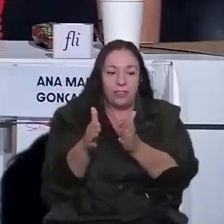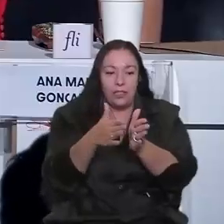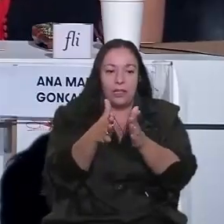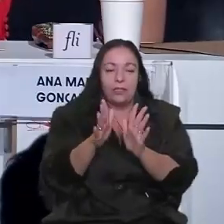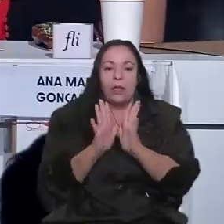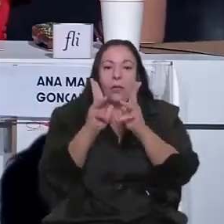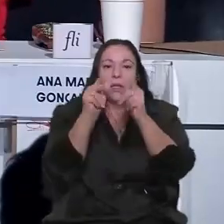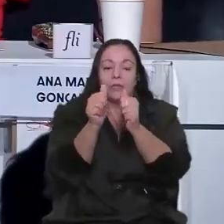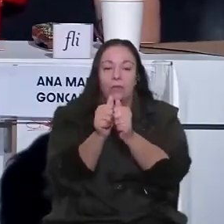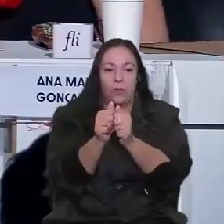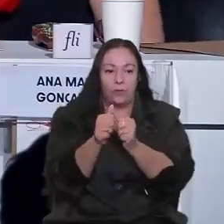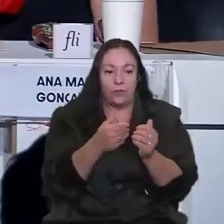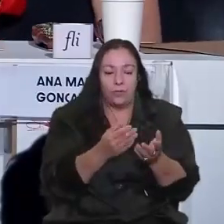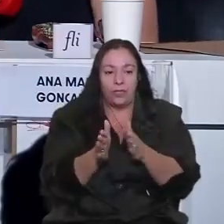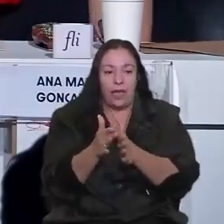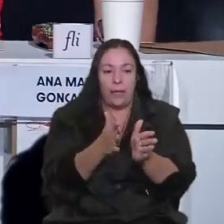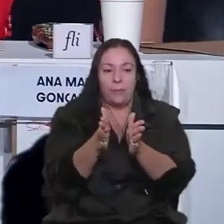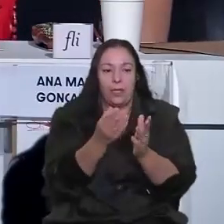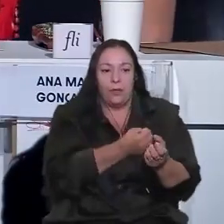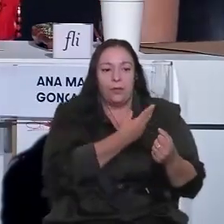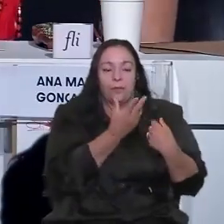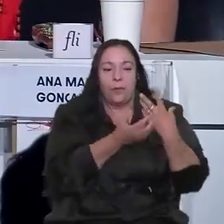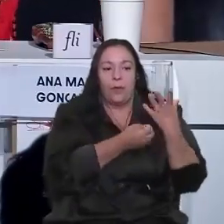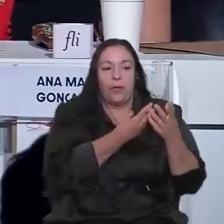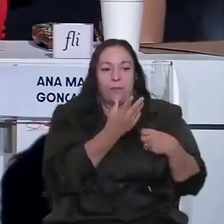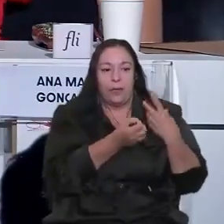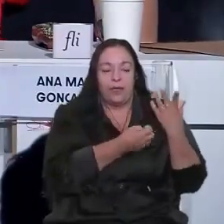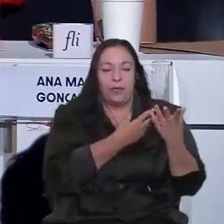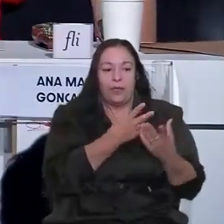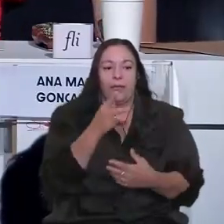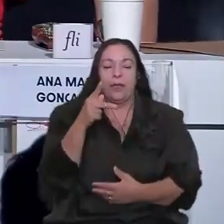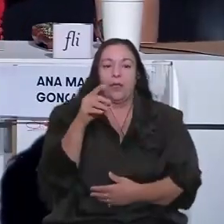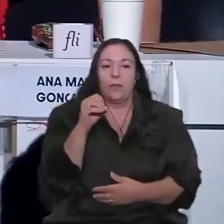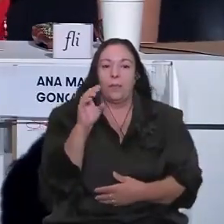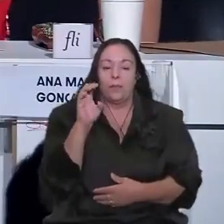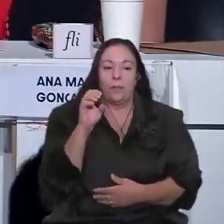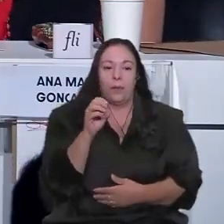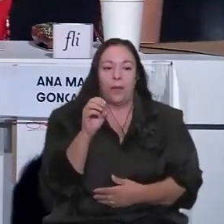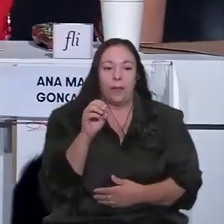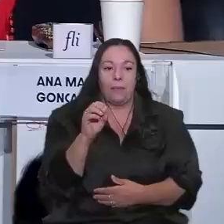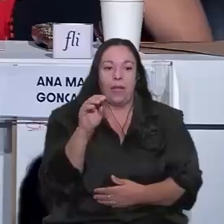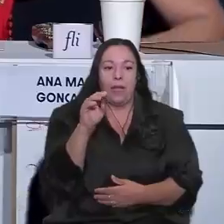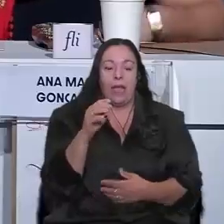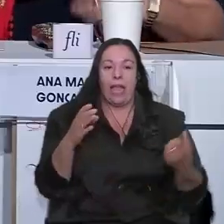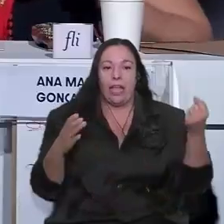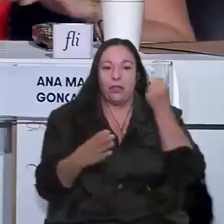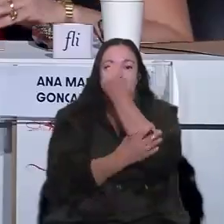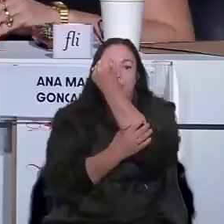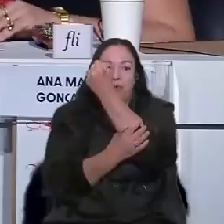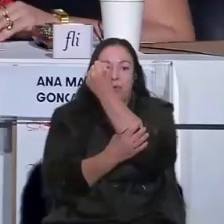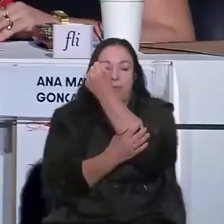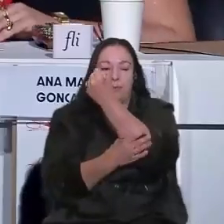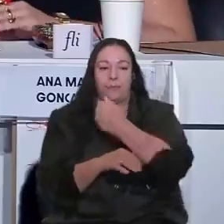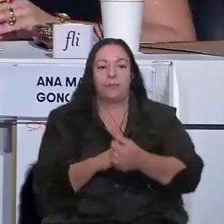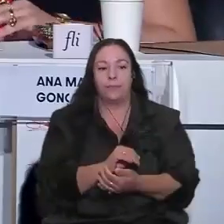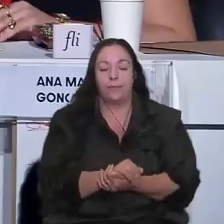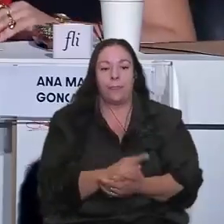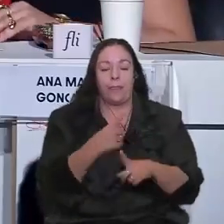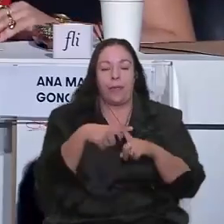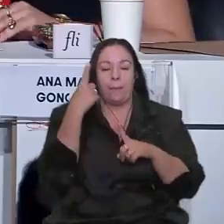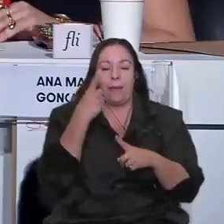os caminhos. É um poema do poeta Edmilson de Almeida Pereira, se chama Exu, está no livro dele, Mais